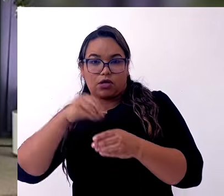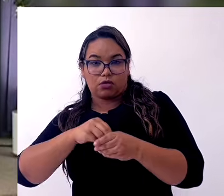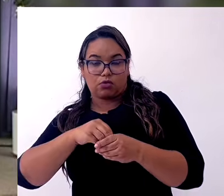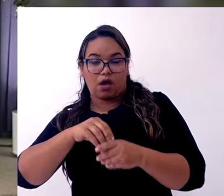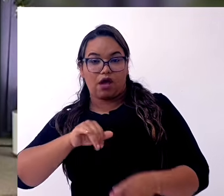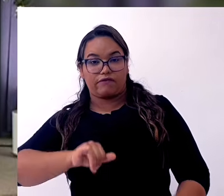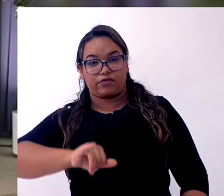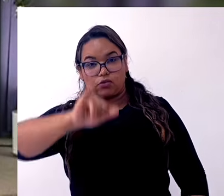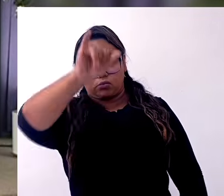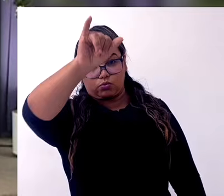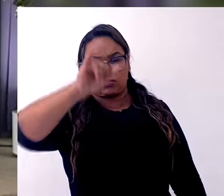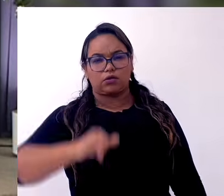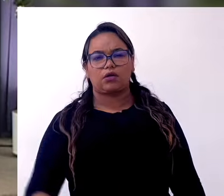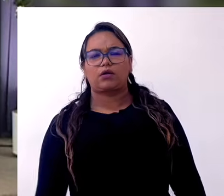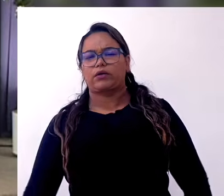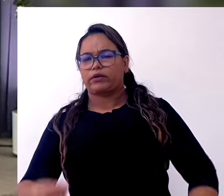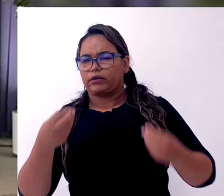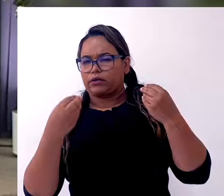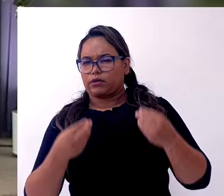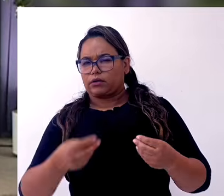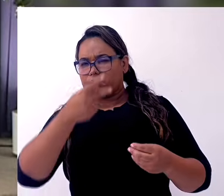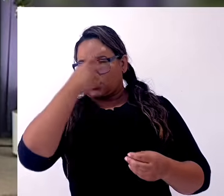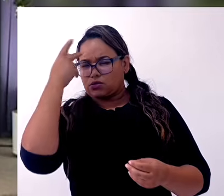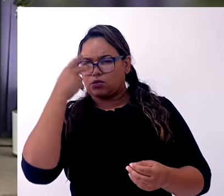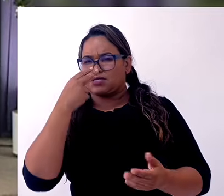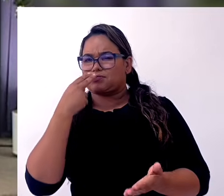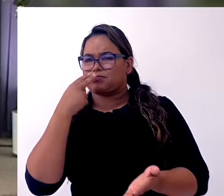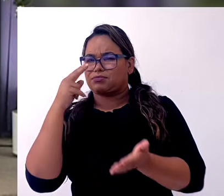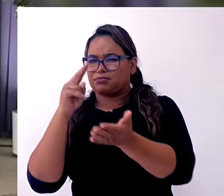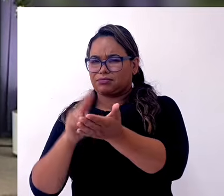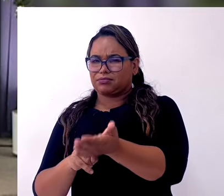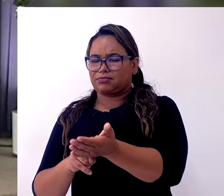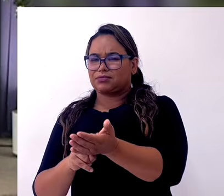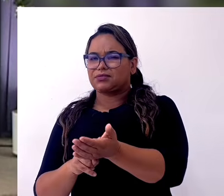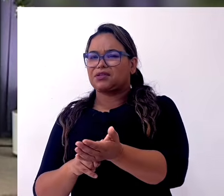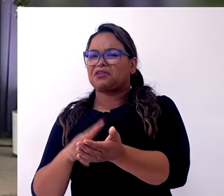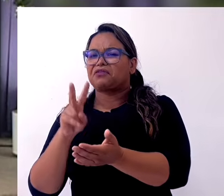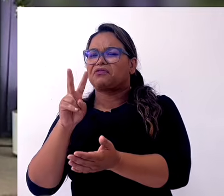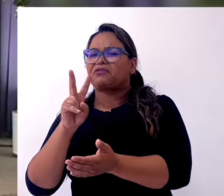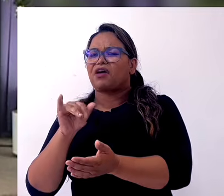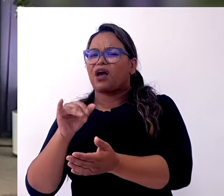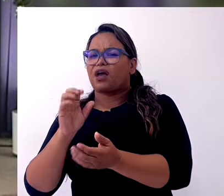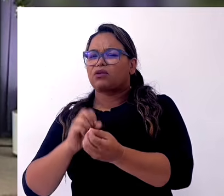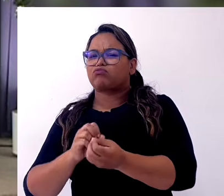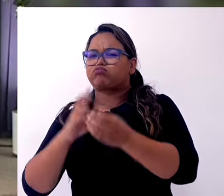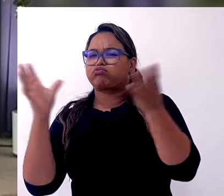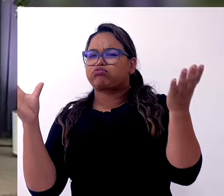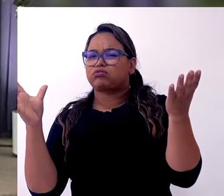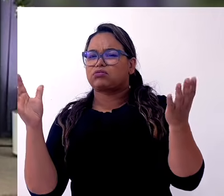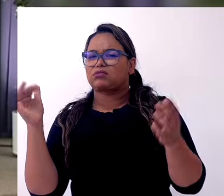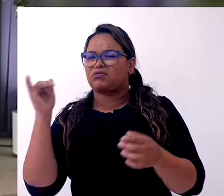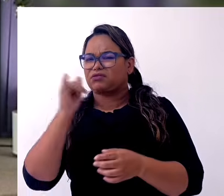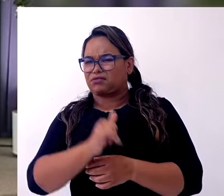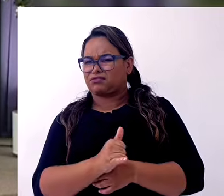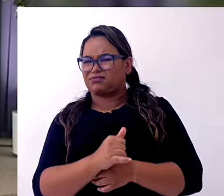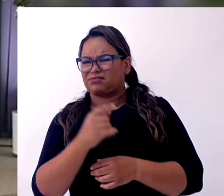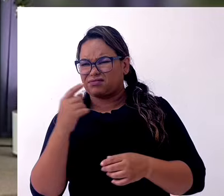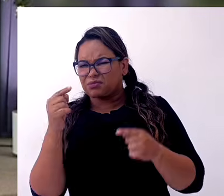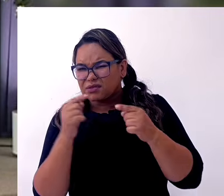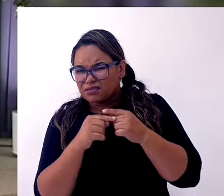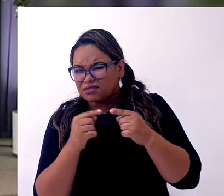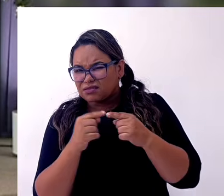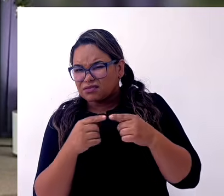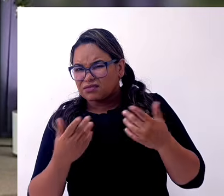provas dessas coisas. Tudo isso é fato. Você decide o resto por si mesmo. Agora, ele escreveu um bilhete suicida. E esse